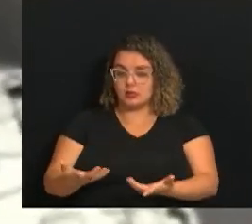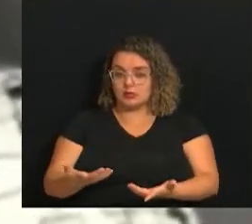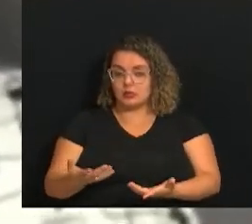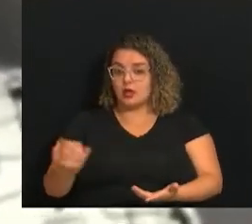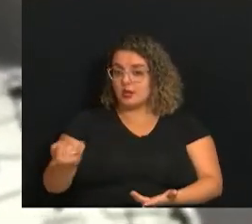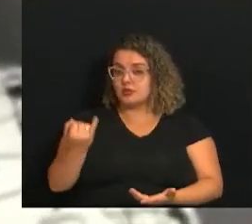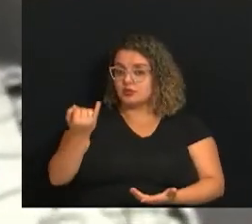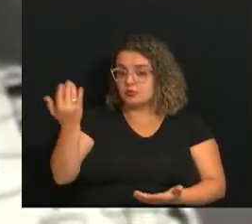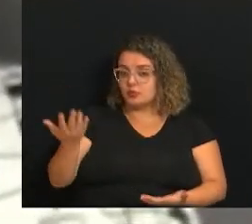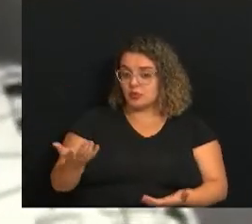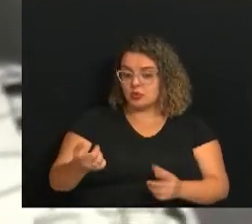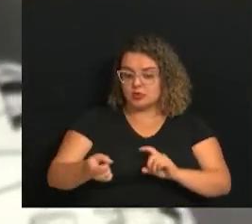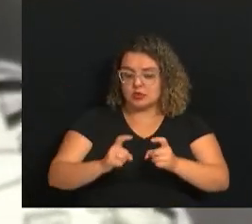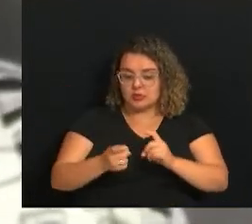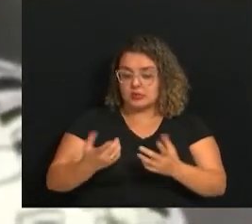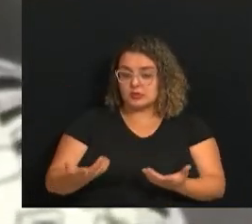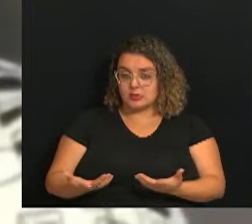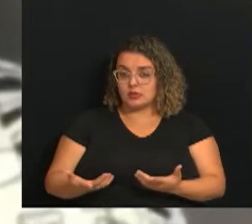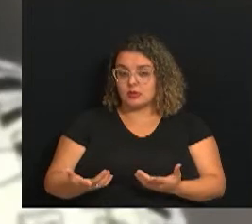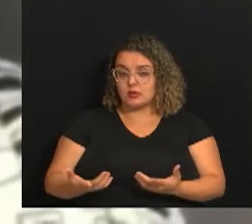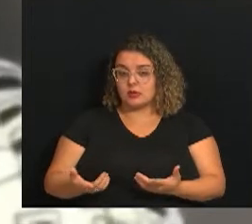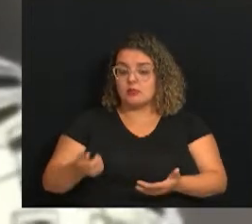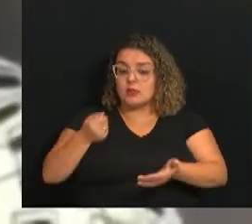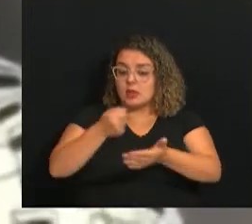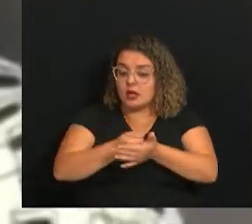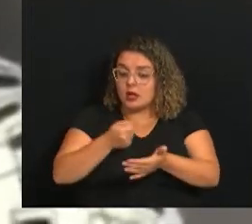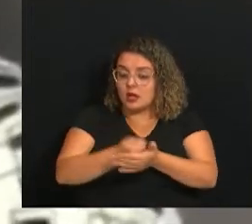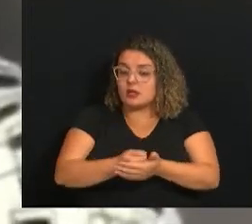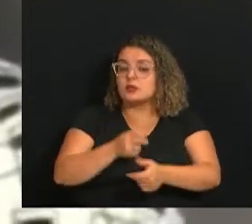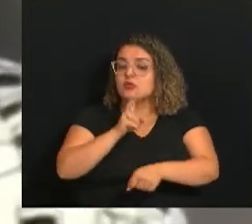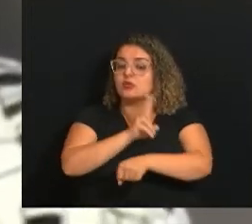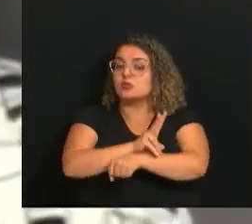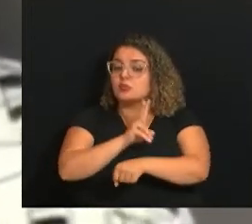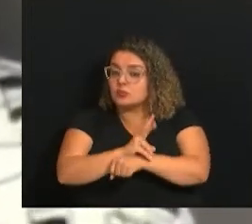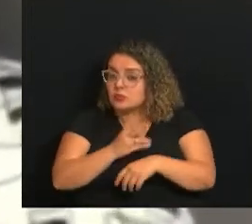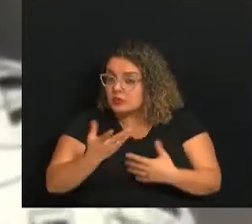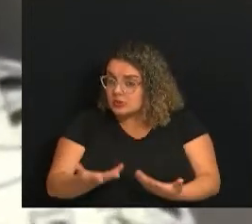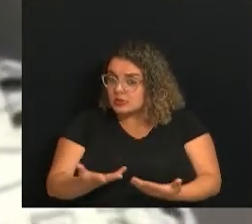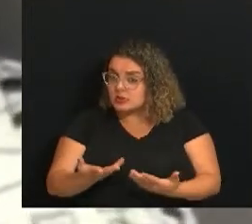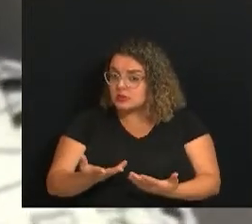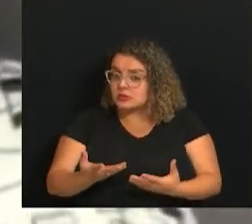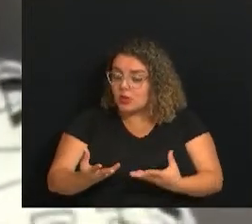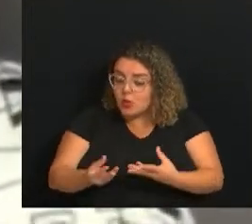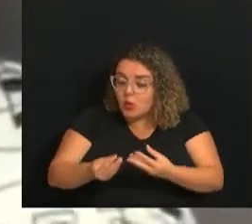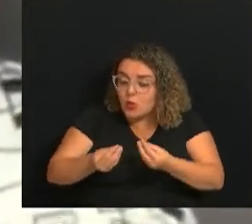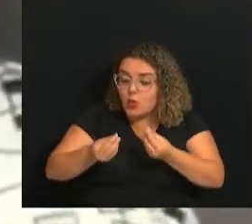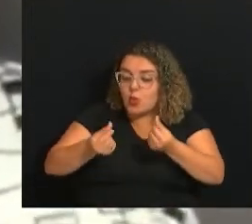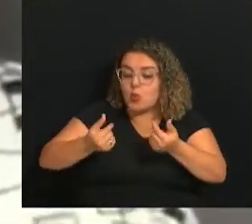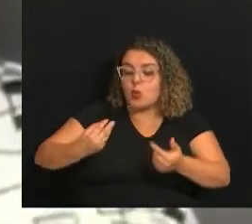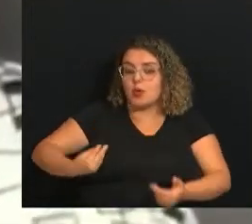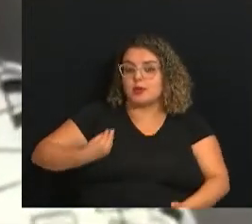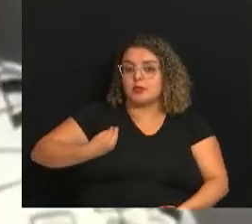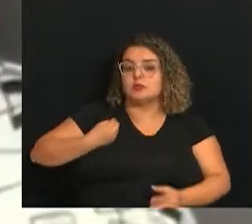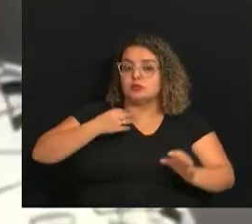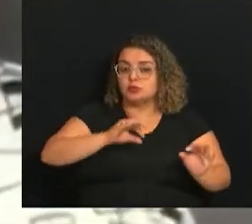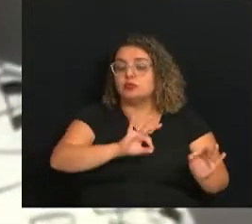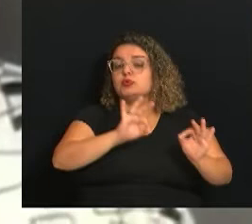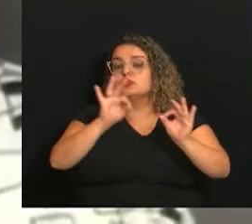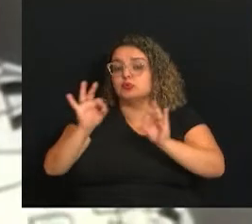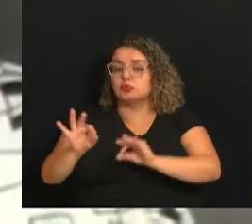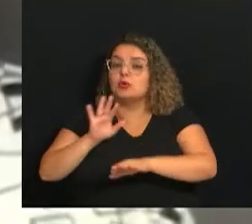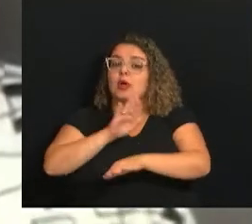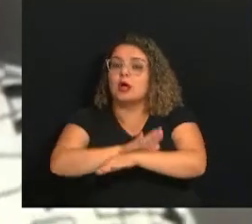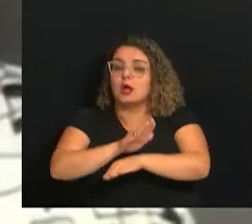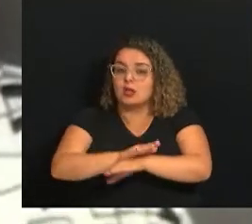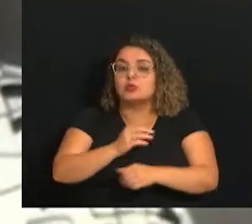importância essas reuniões para garantir proteção, para garantir qualidade de vida e acompanhamento e ajuda,